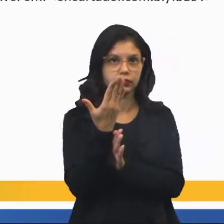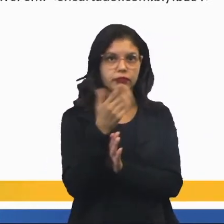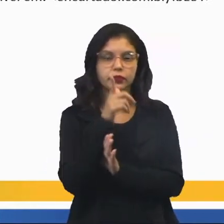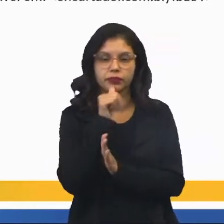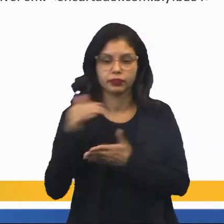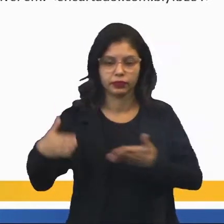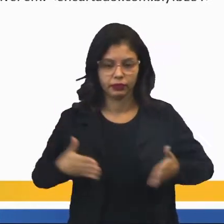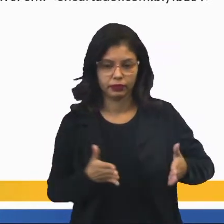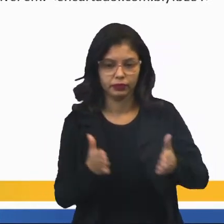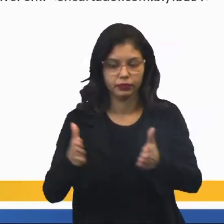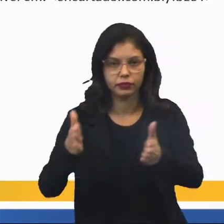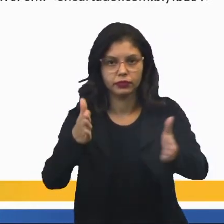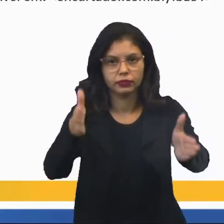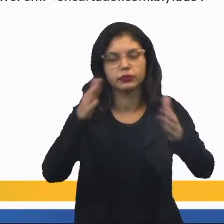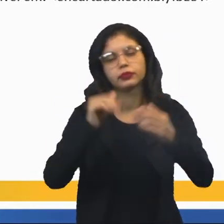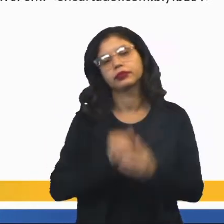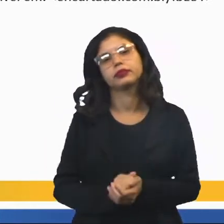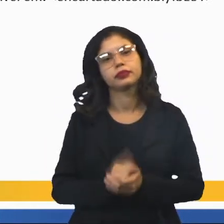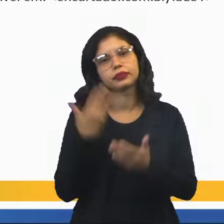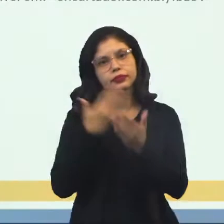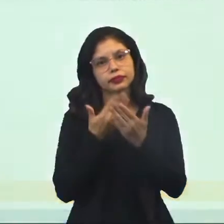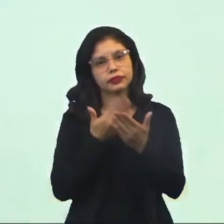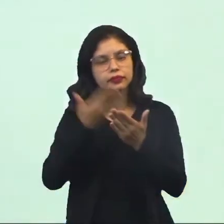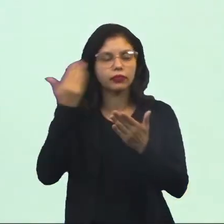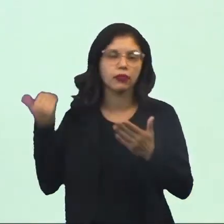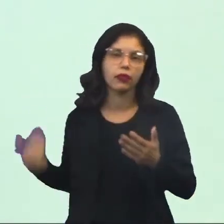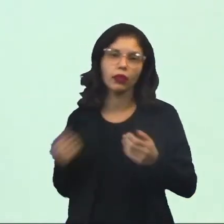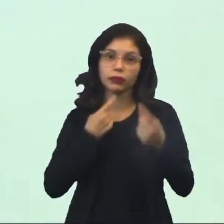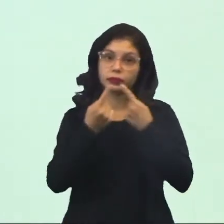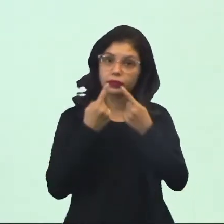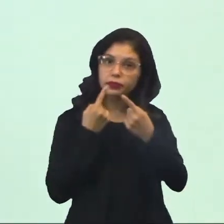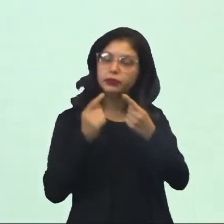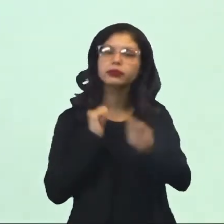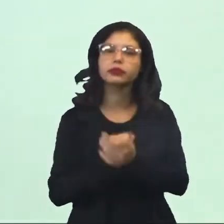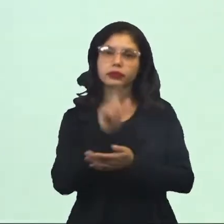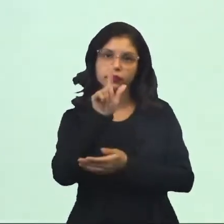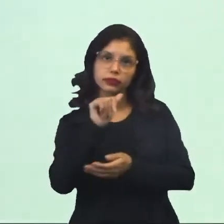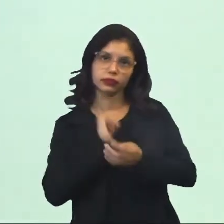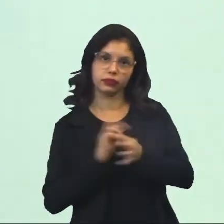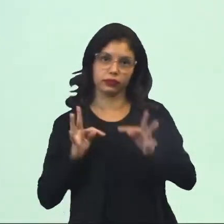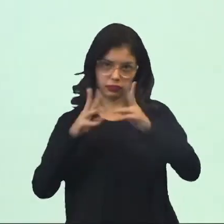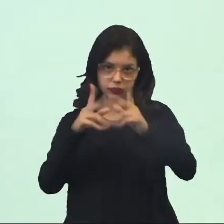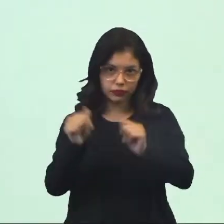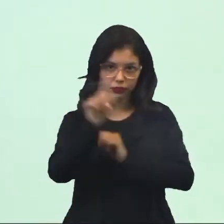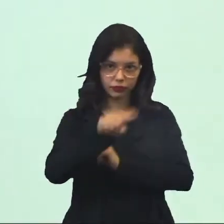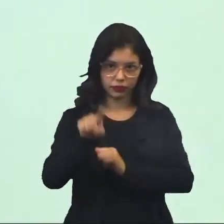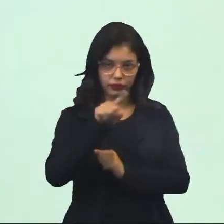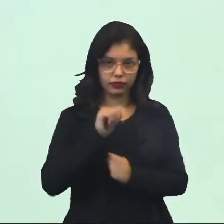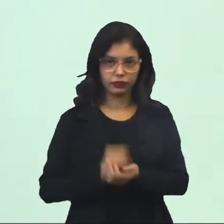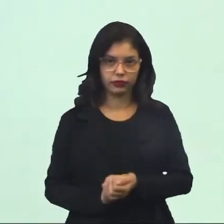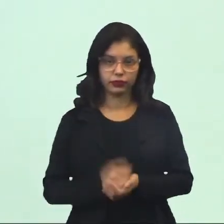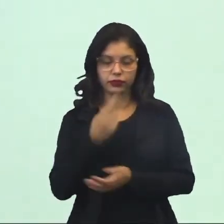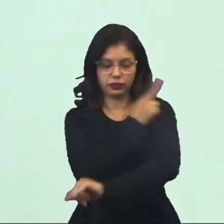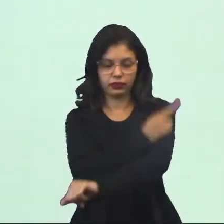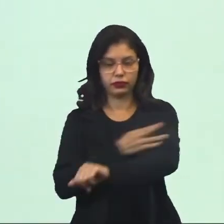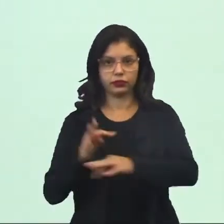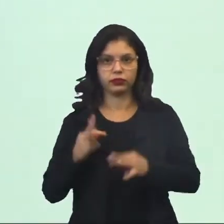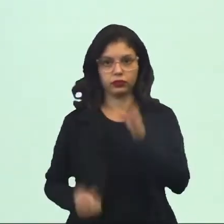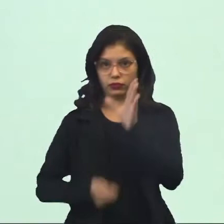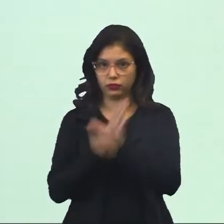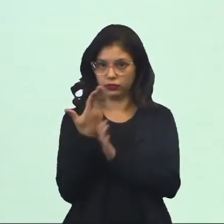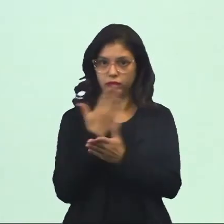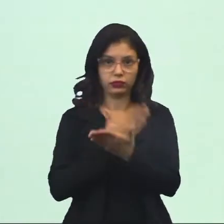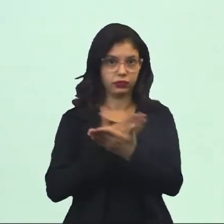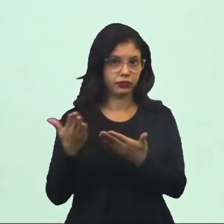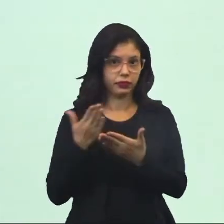rio. Vocês lembram? Em aulas anteriores, nós conversamos que tudo, aqui falando de Rio Branco, deu início ao